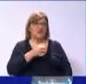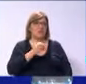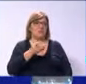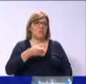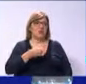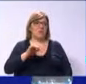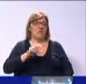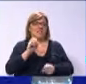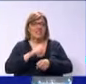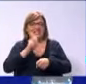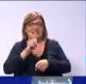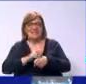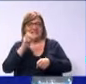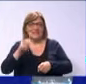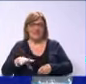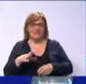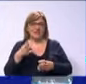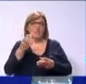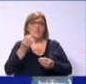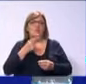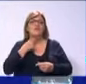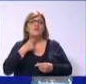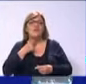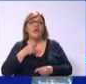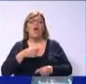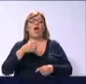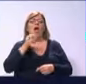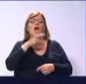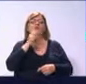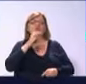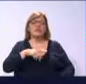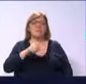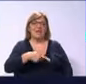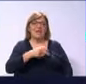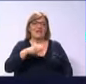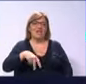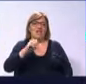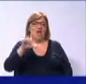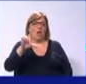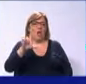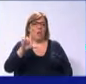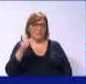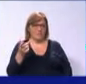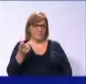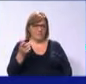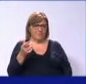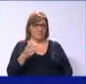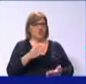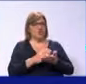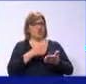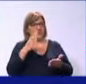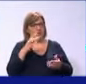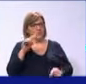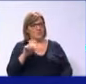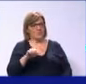já não tenha sido grande preço o ovinho etanol feita ao metade apenas e só para